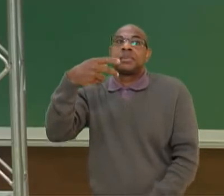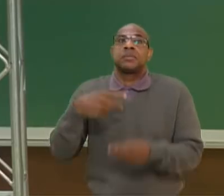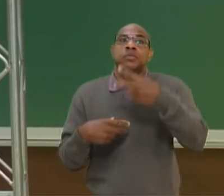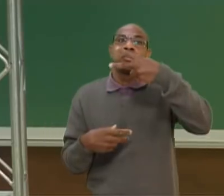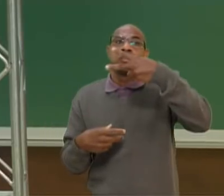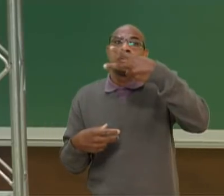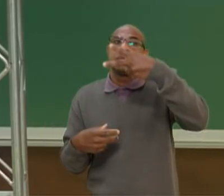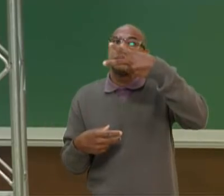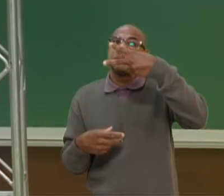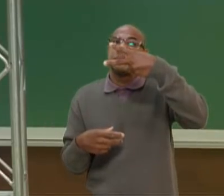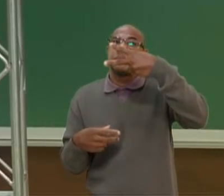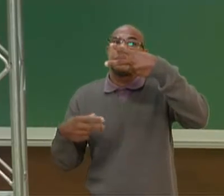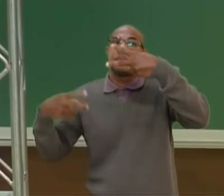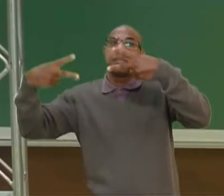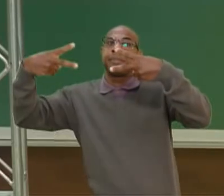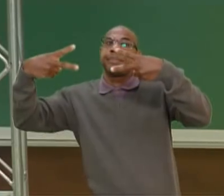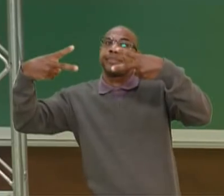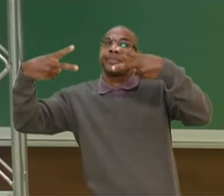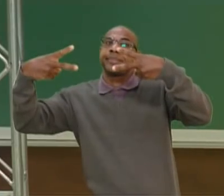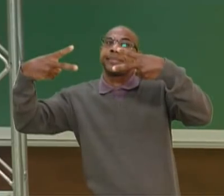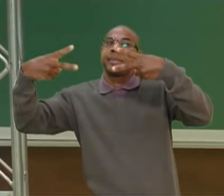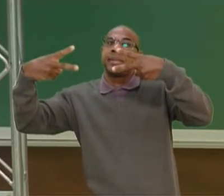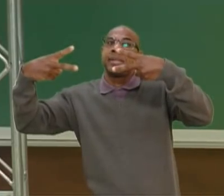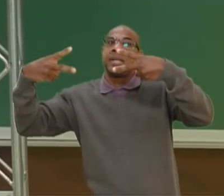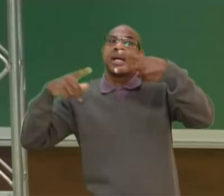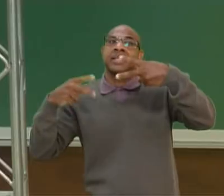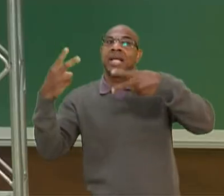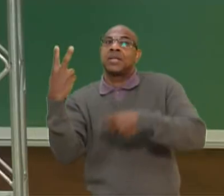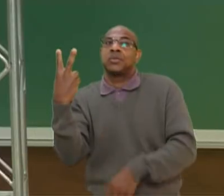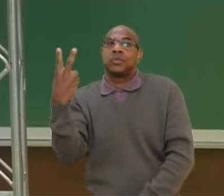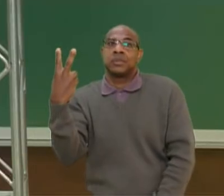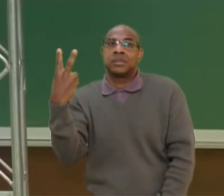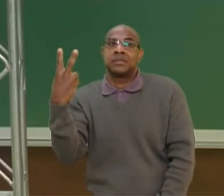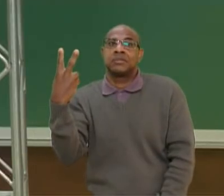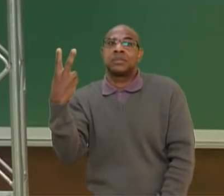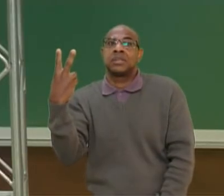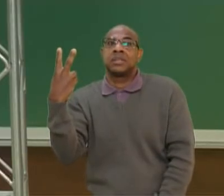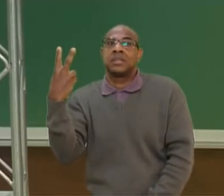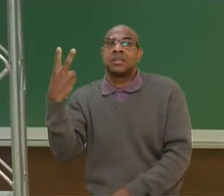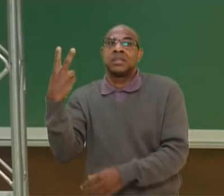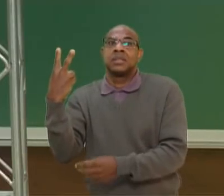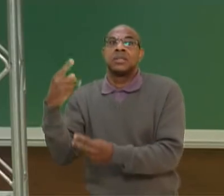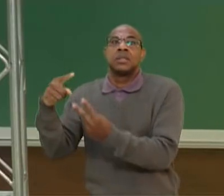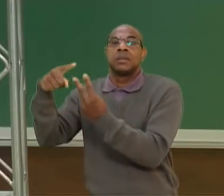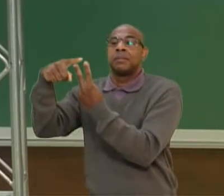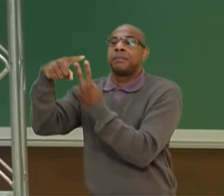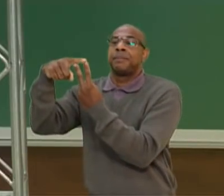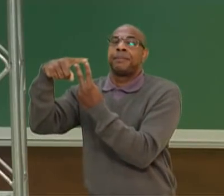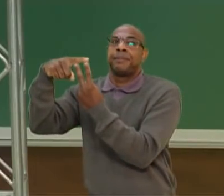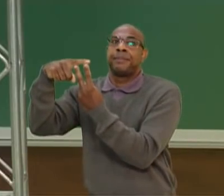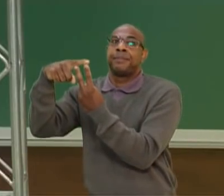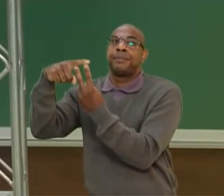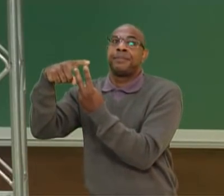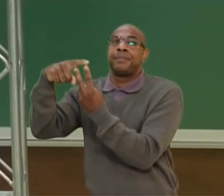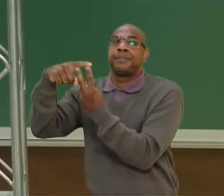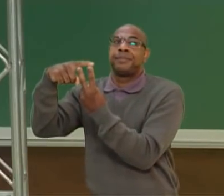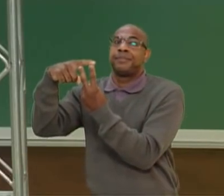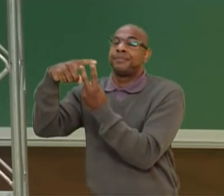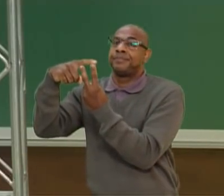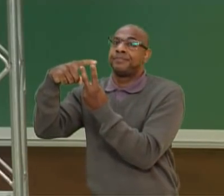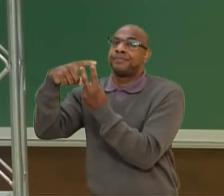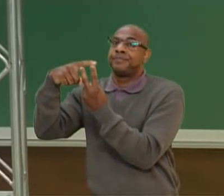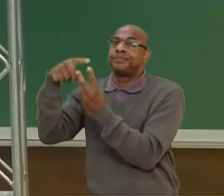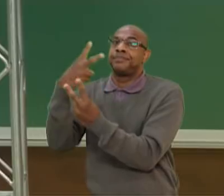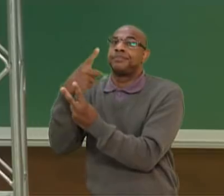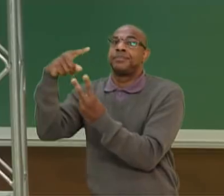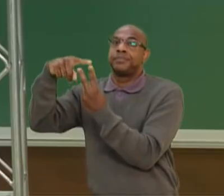2π. Lembram lá do conceito do ciclo trigonométrico, né? De zero, dando a volta no ciclo trigonométrico,